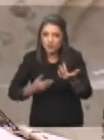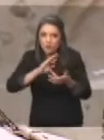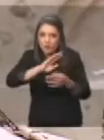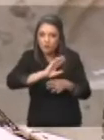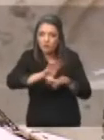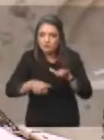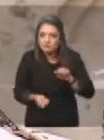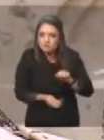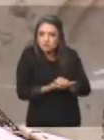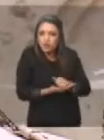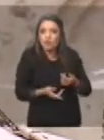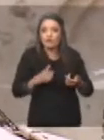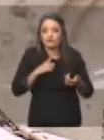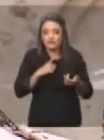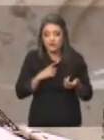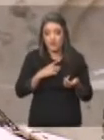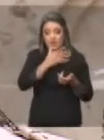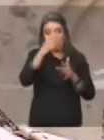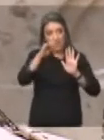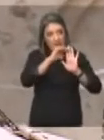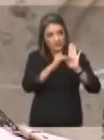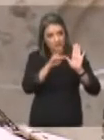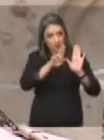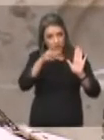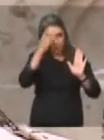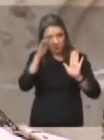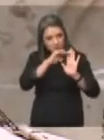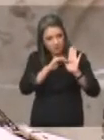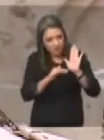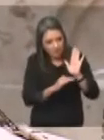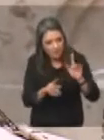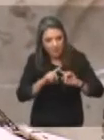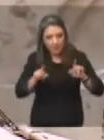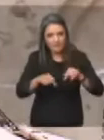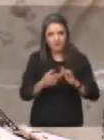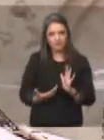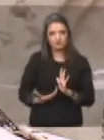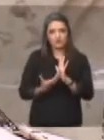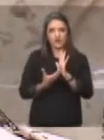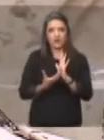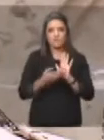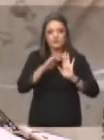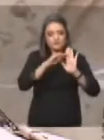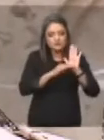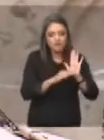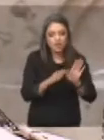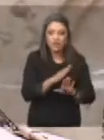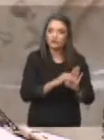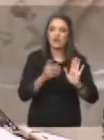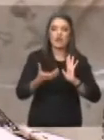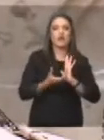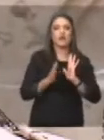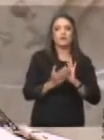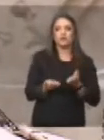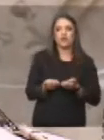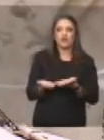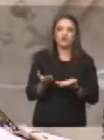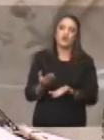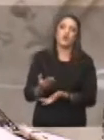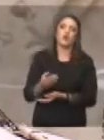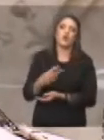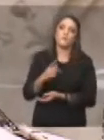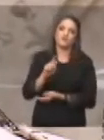servidores lotados no gabinete do réu, neste período, todos os fatos foram encaminhados pela Câmara dos Deputados, cotejada